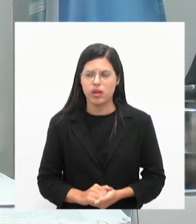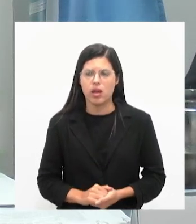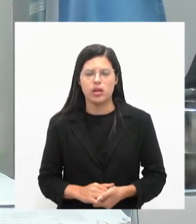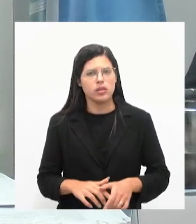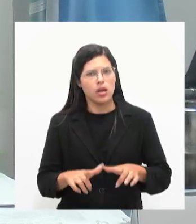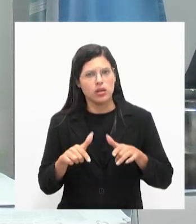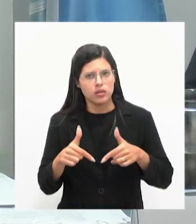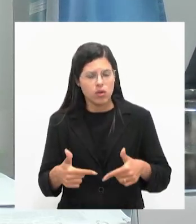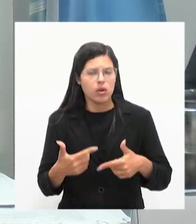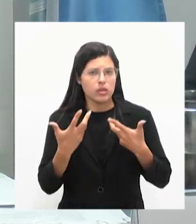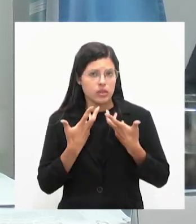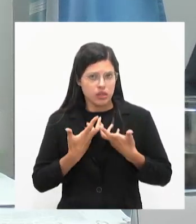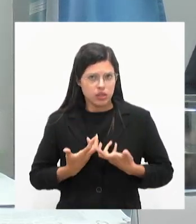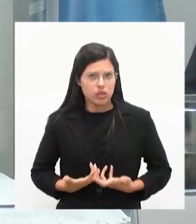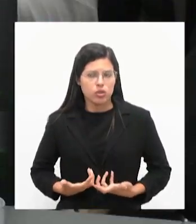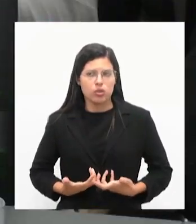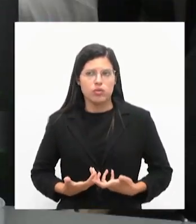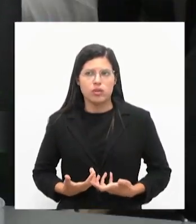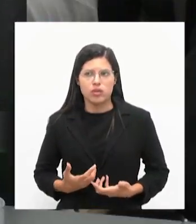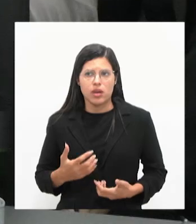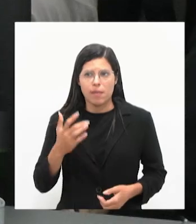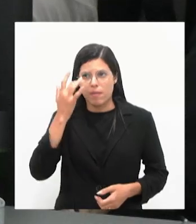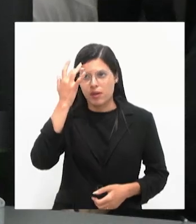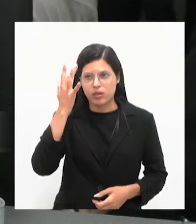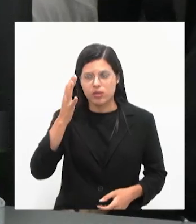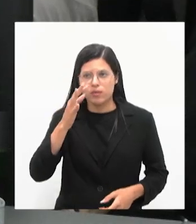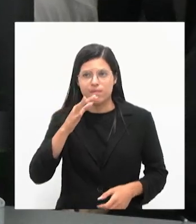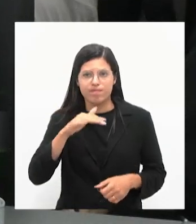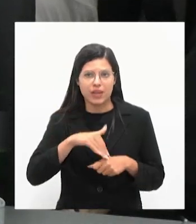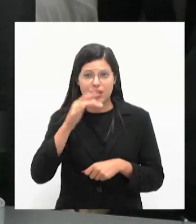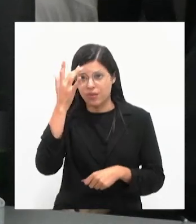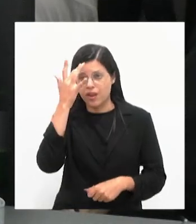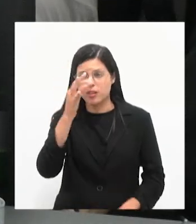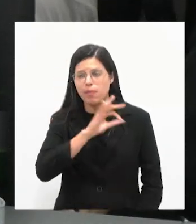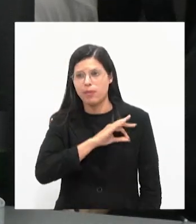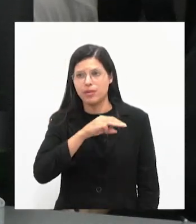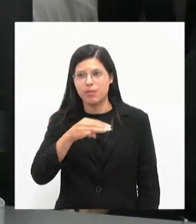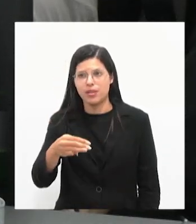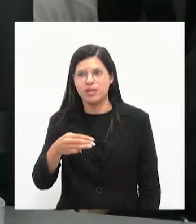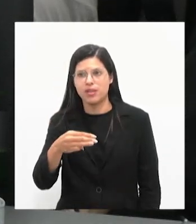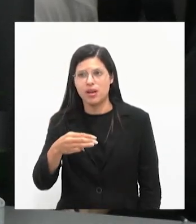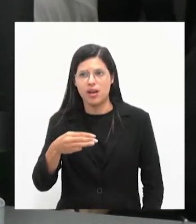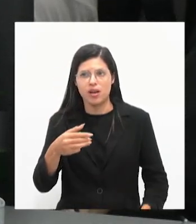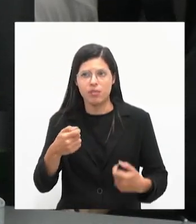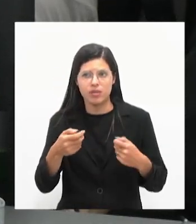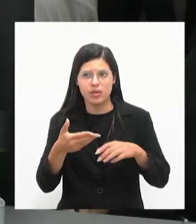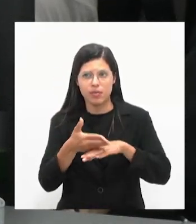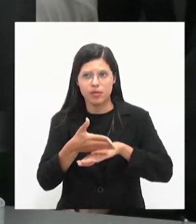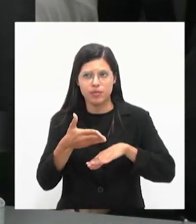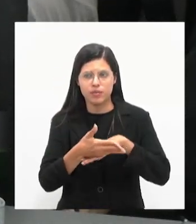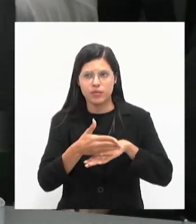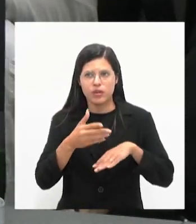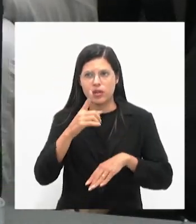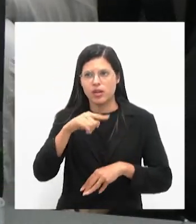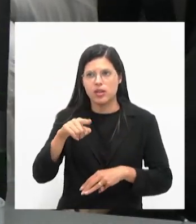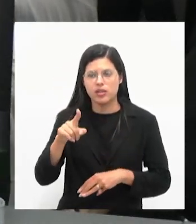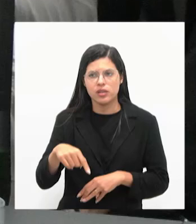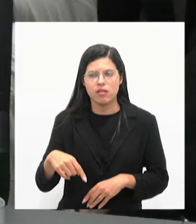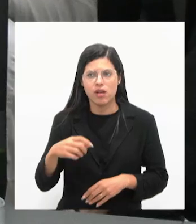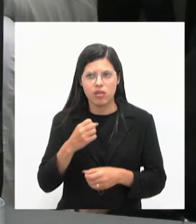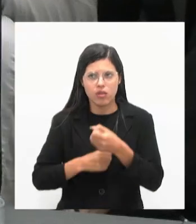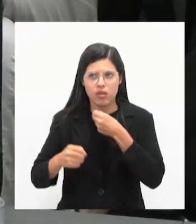Seria mais fácil para a Polícia Militar não... Tanto é que foi cancelado ano passado, o senhor lembra? Né, que